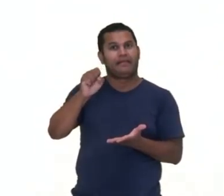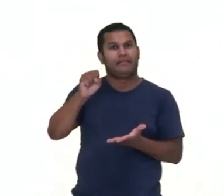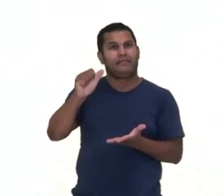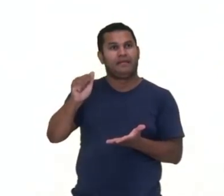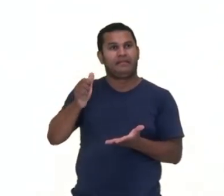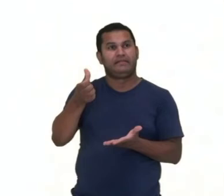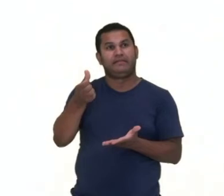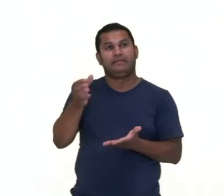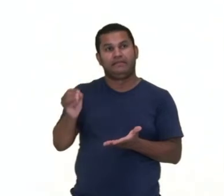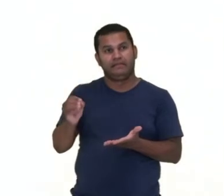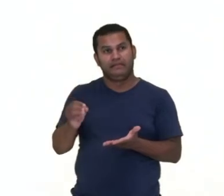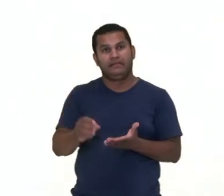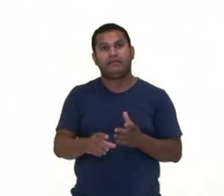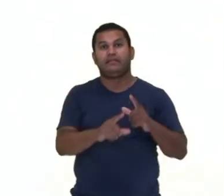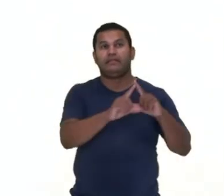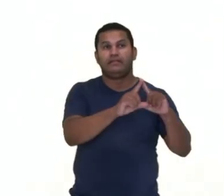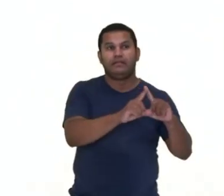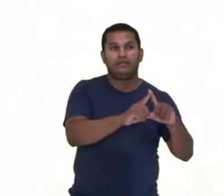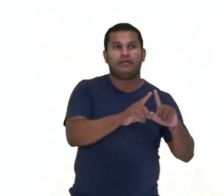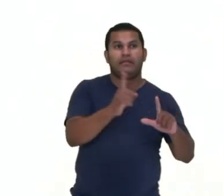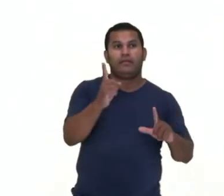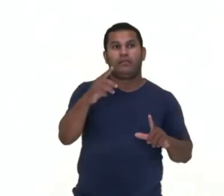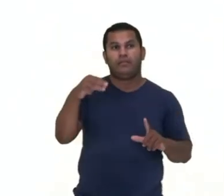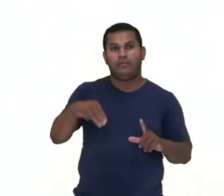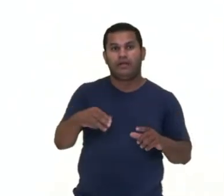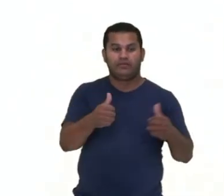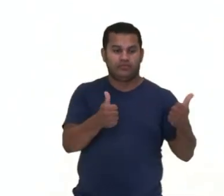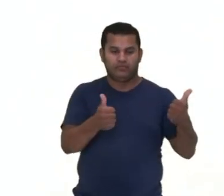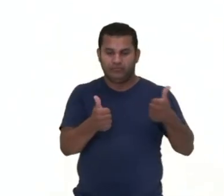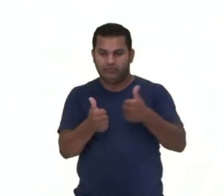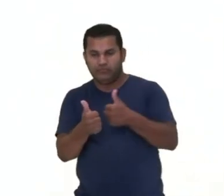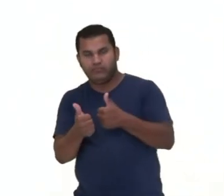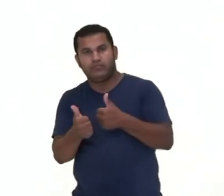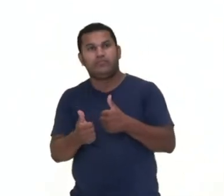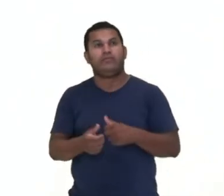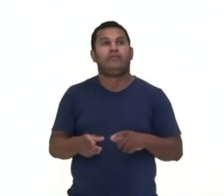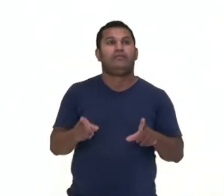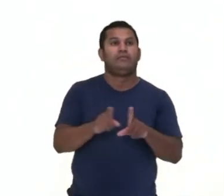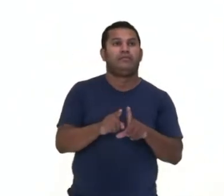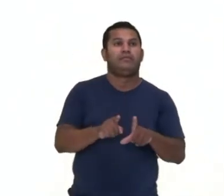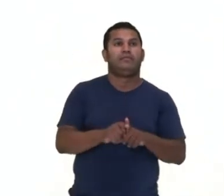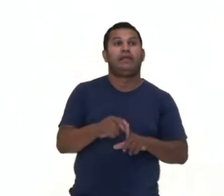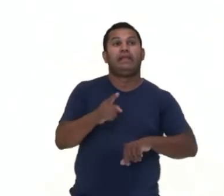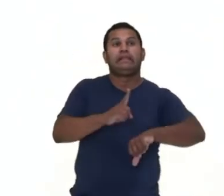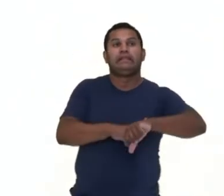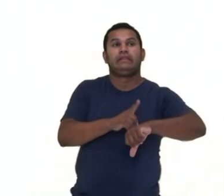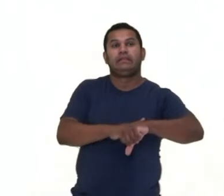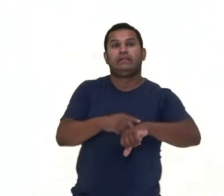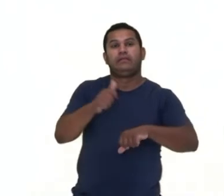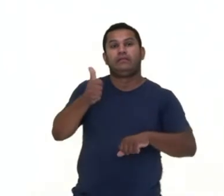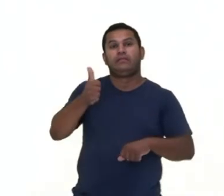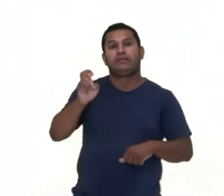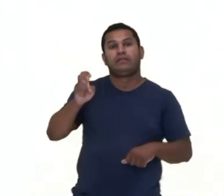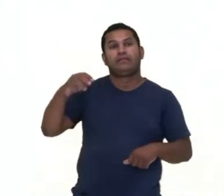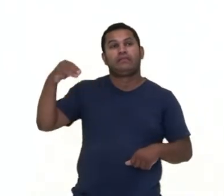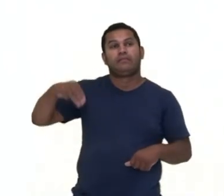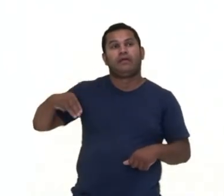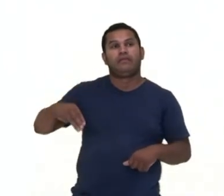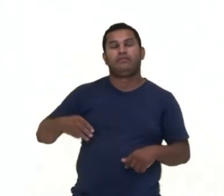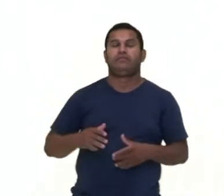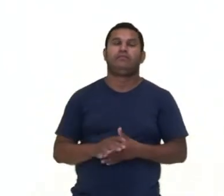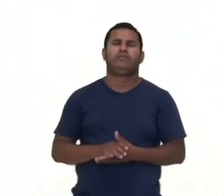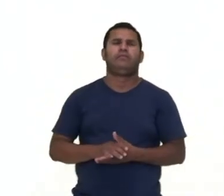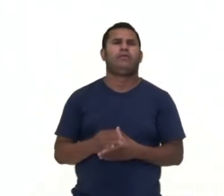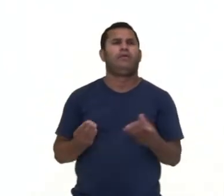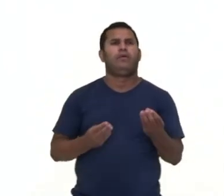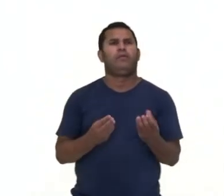achar. O que eu vou aplicar? Torricelli. Por quê? Lembre-se que eu não tenho tempo. Então, se eu não tenho tempo, Torricelli. Então, substituindo